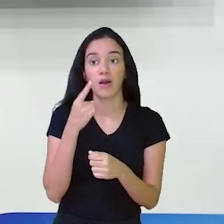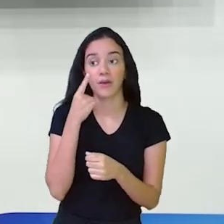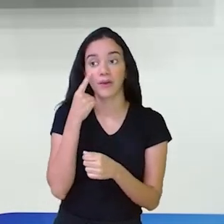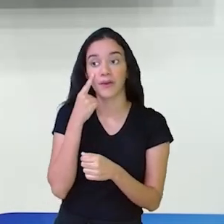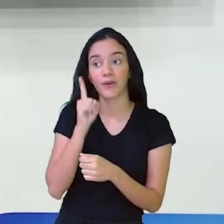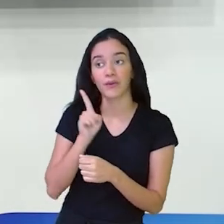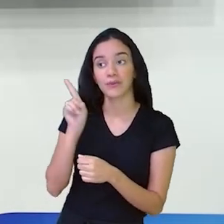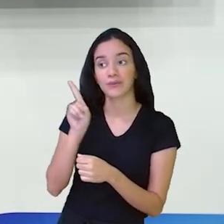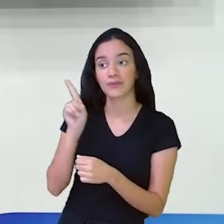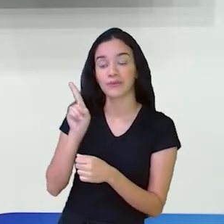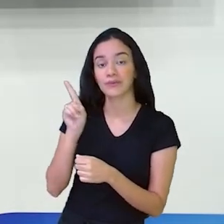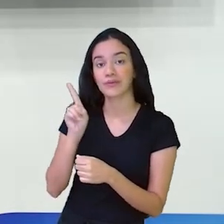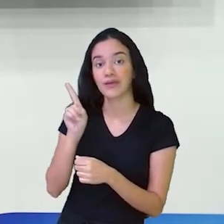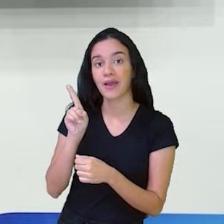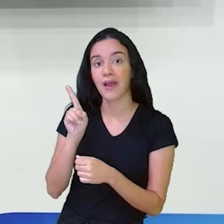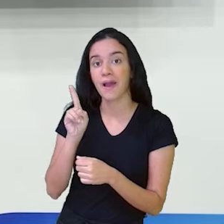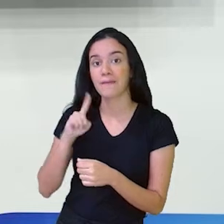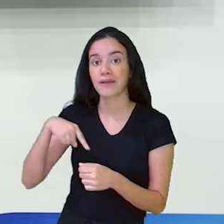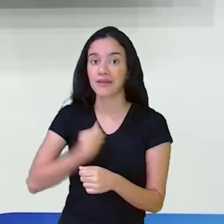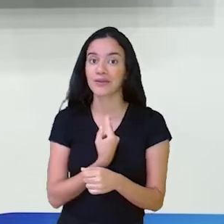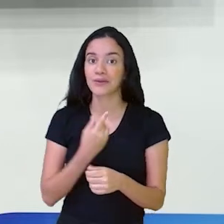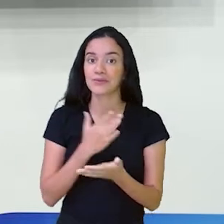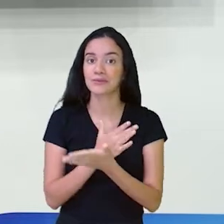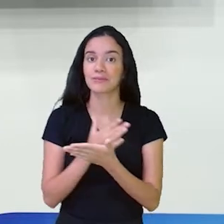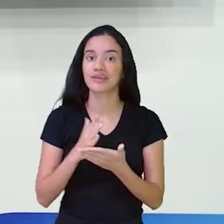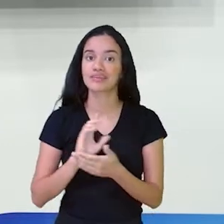a água para a gente começar a nossa brincadeira.